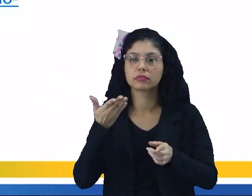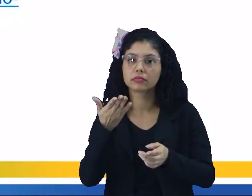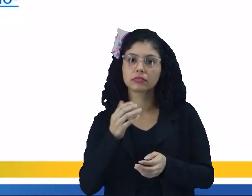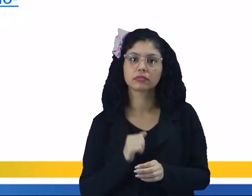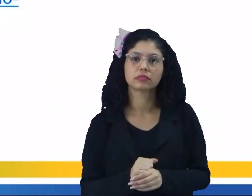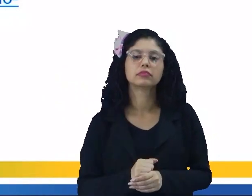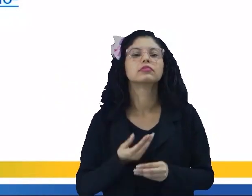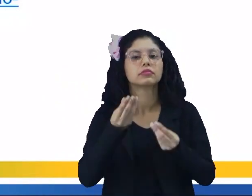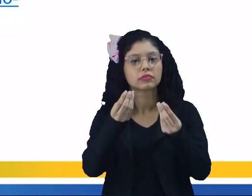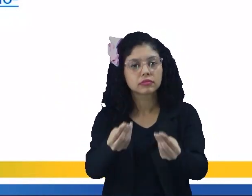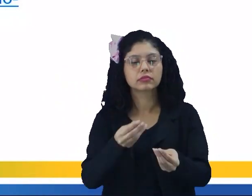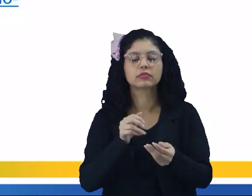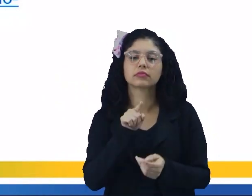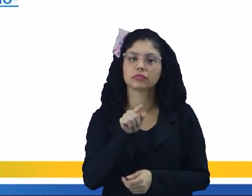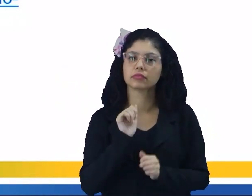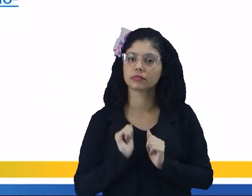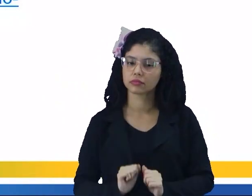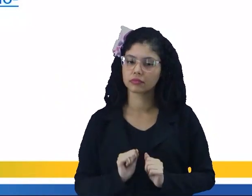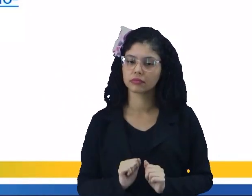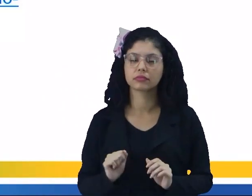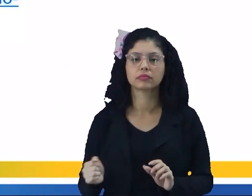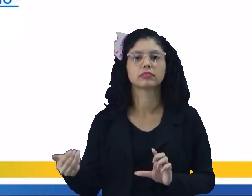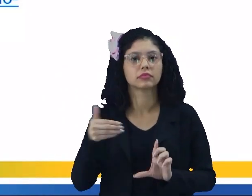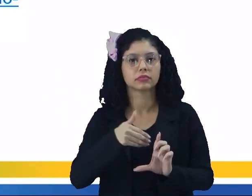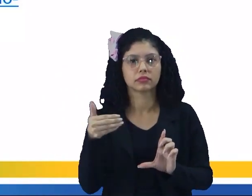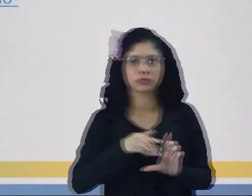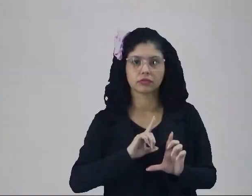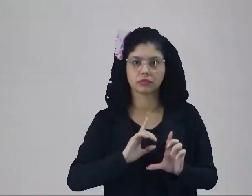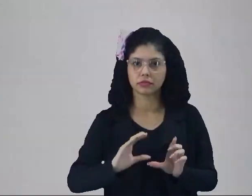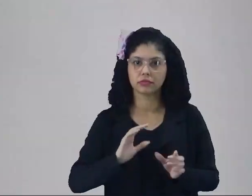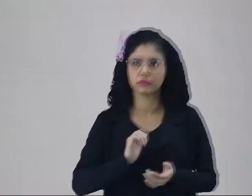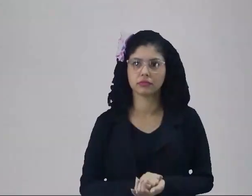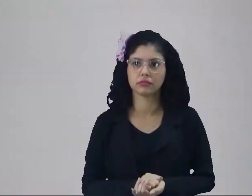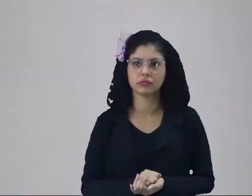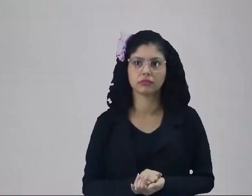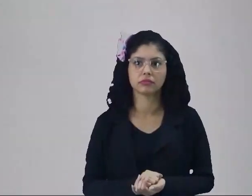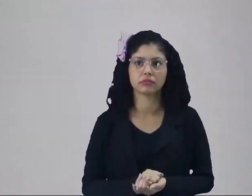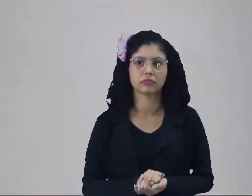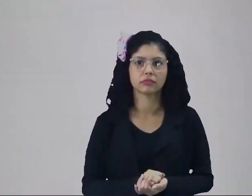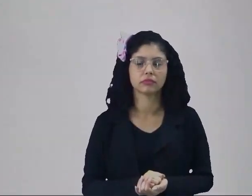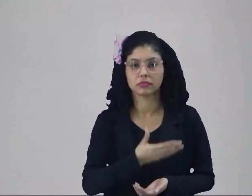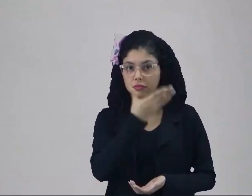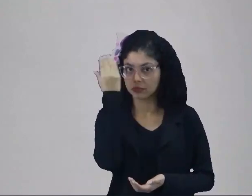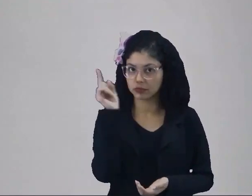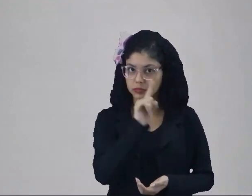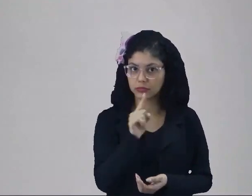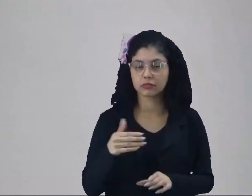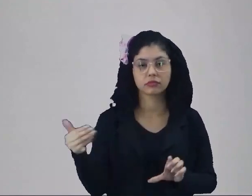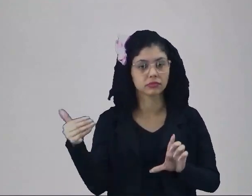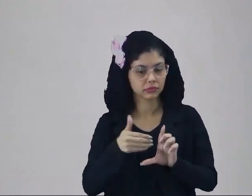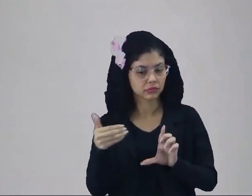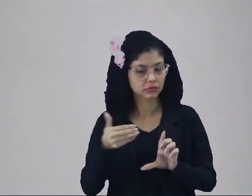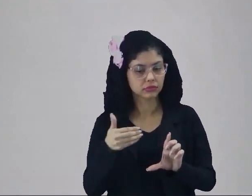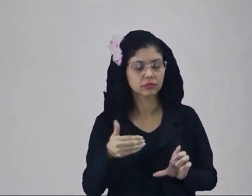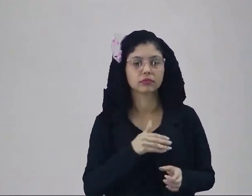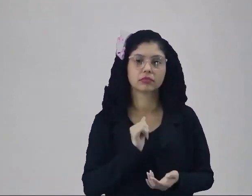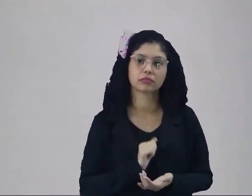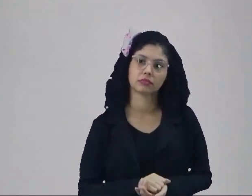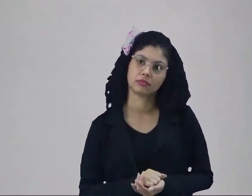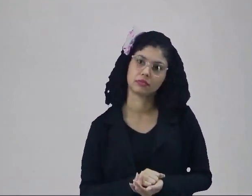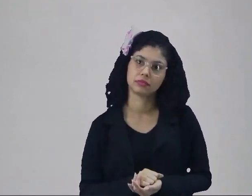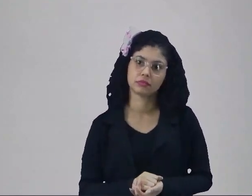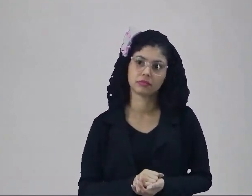Vamos disponibilizar esses links lá na plataforma Eduque, tá? Não esqueça, acesse a nossa